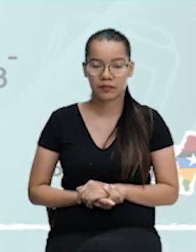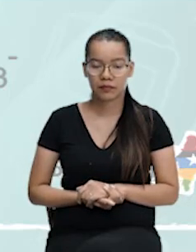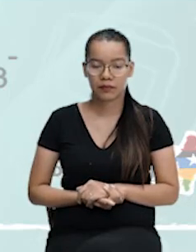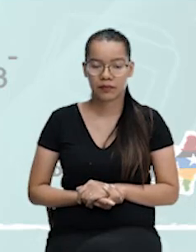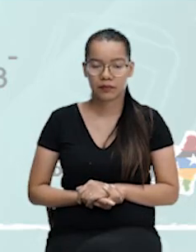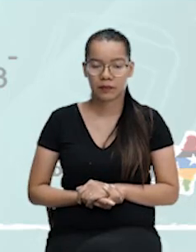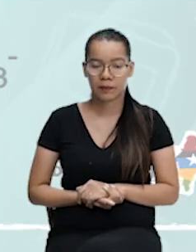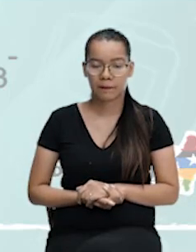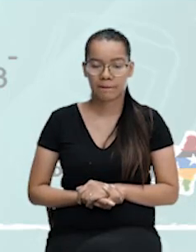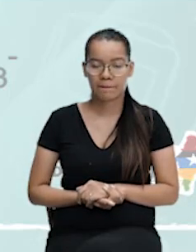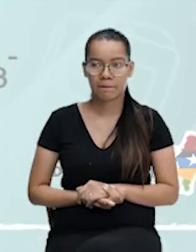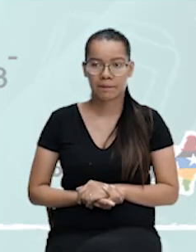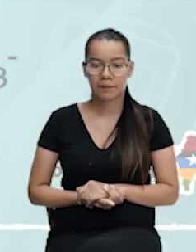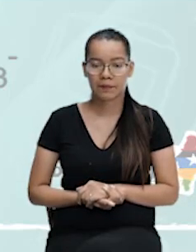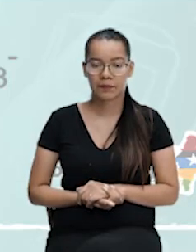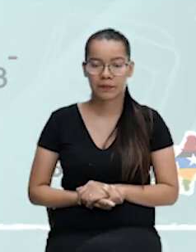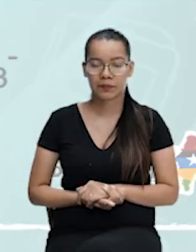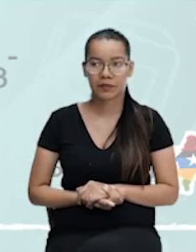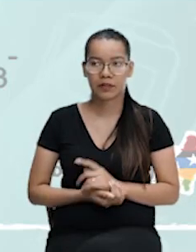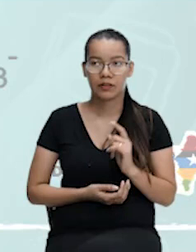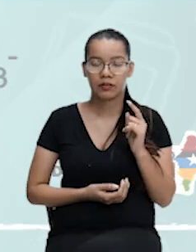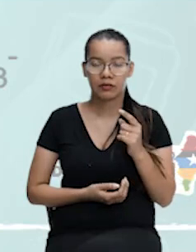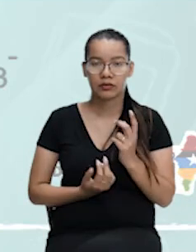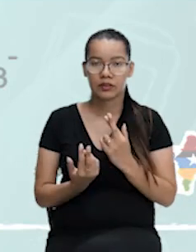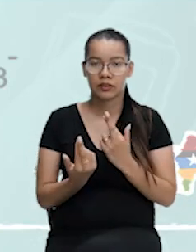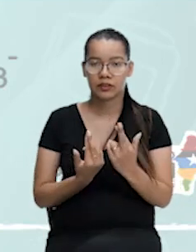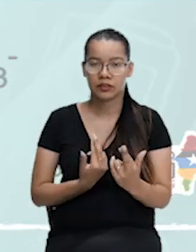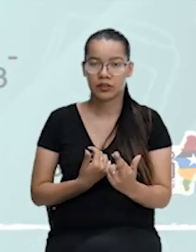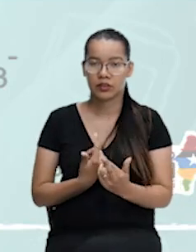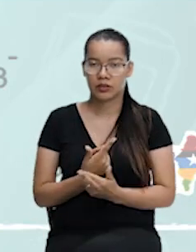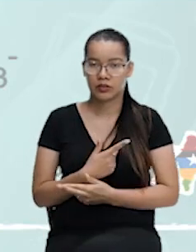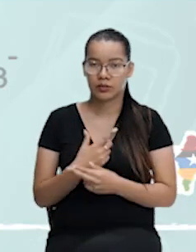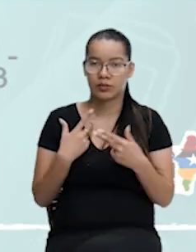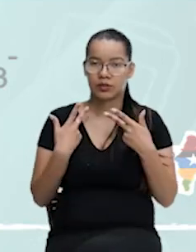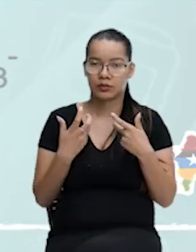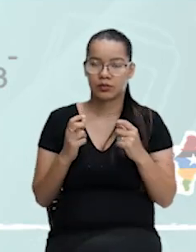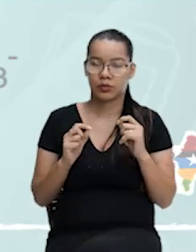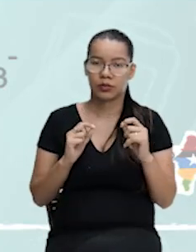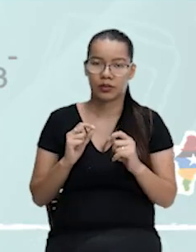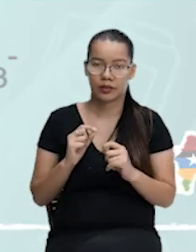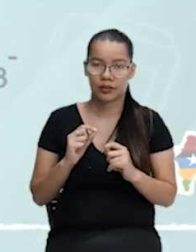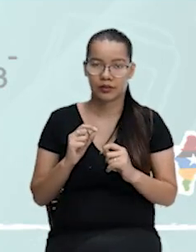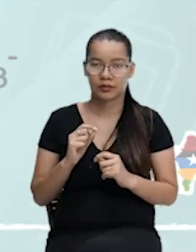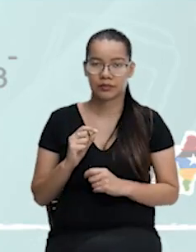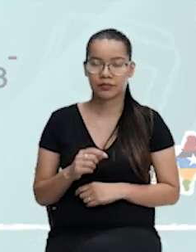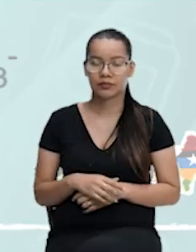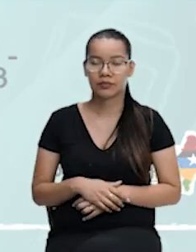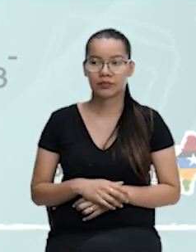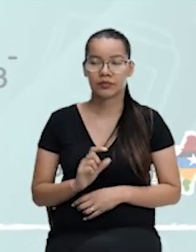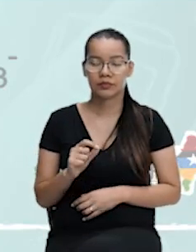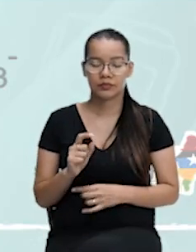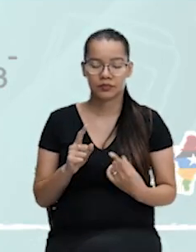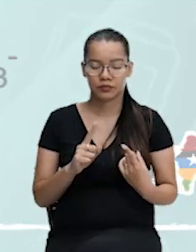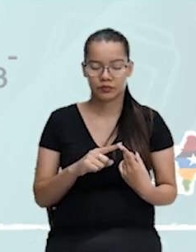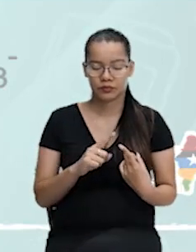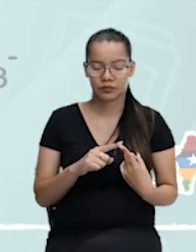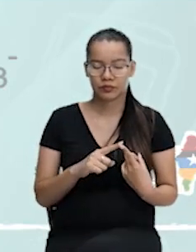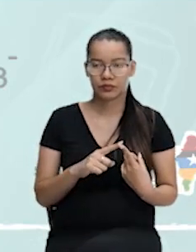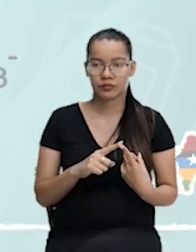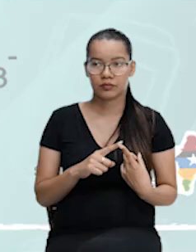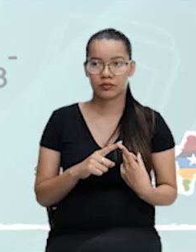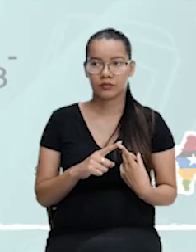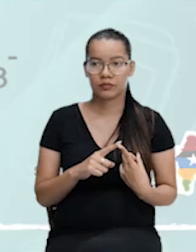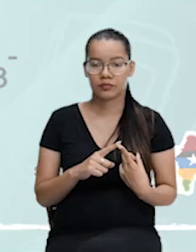de sódio, ok? Nessa reação, a gente vai perceber o quê? Que o iodeto de chumbo,